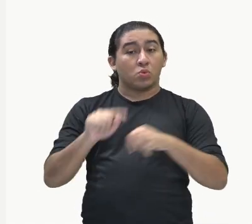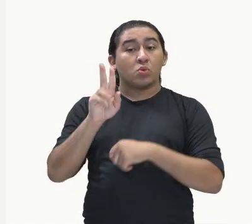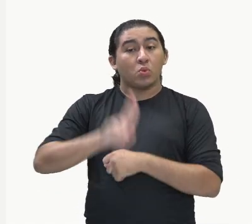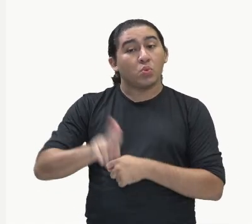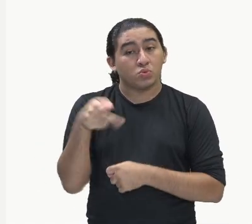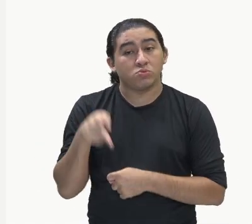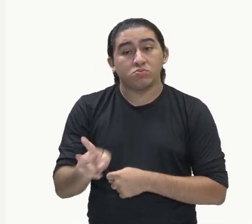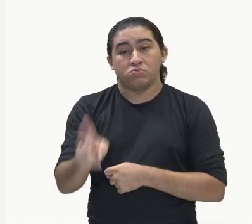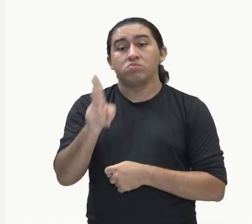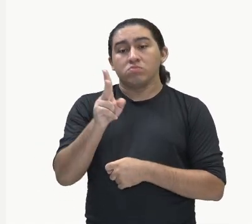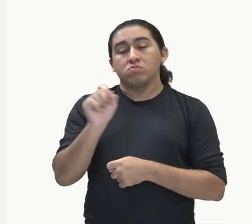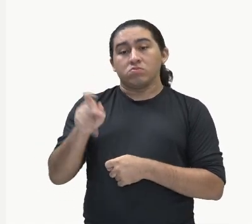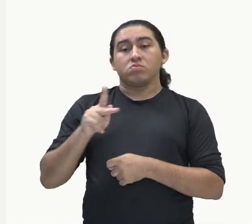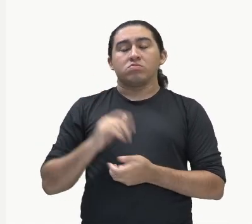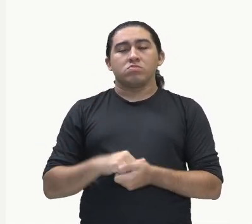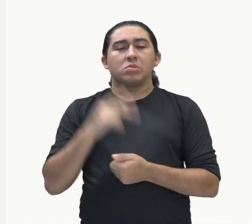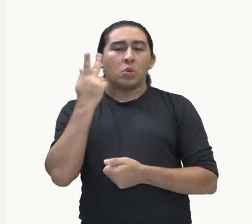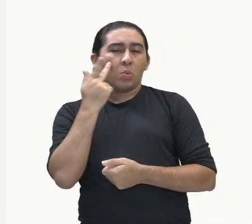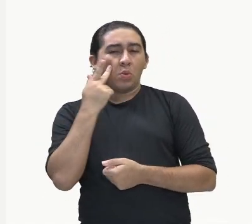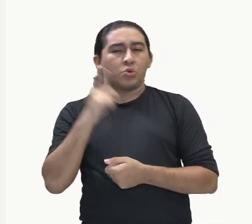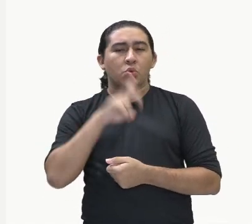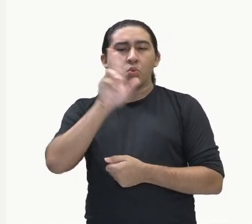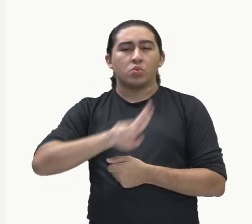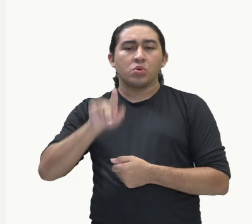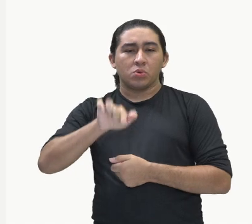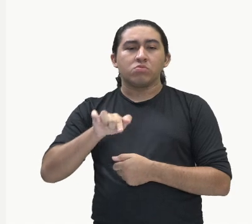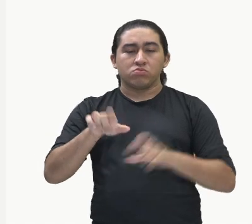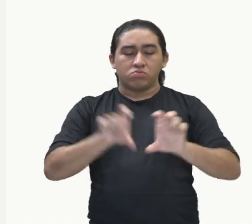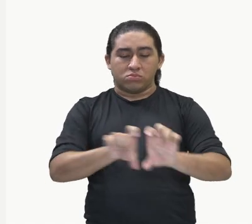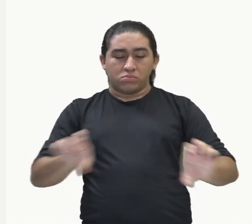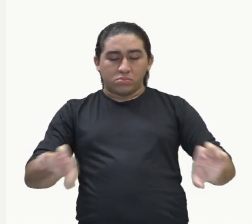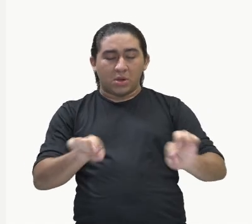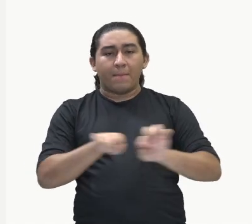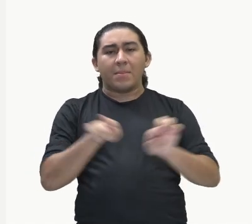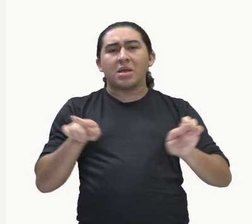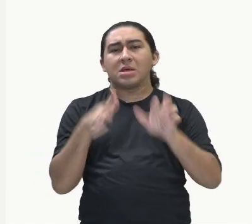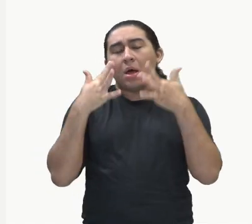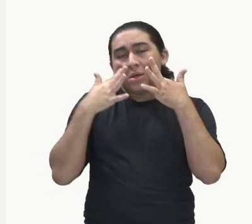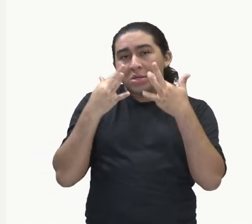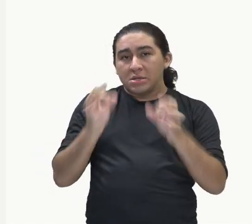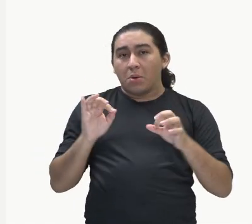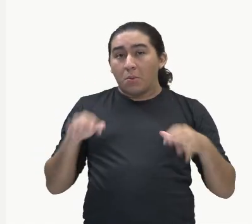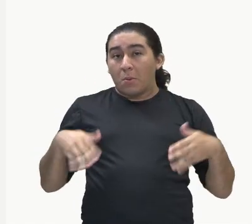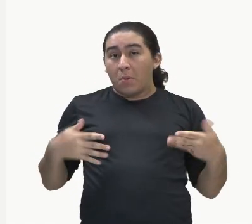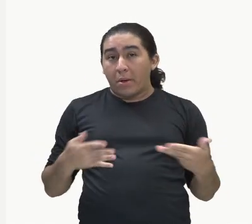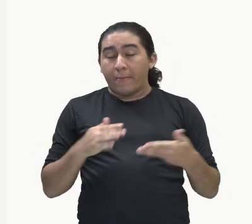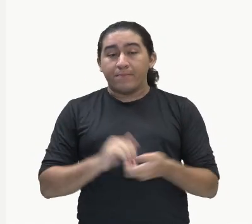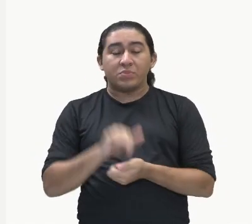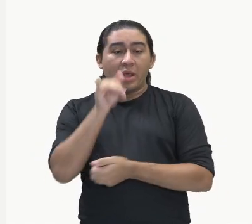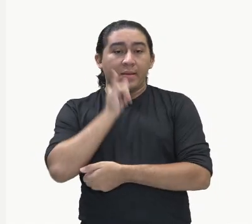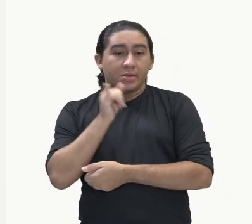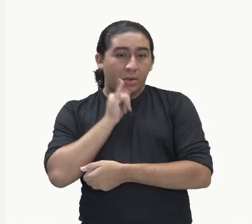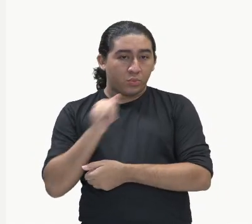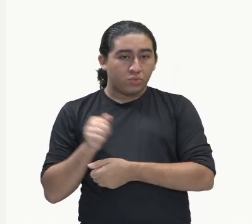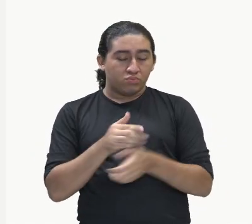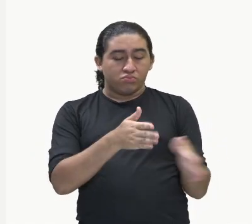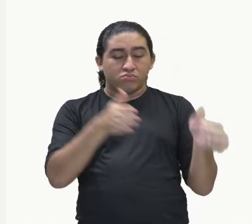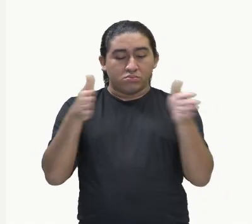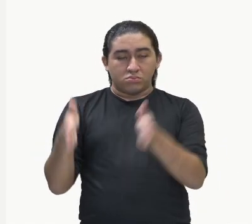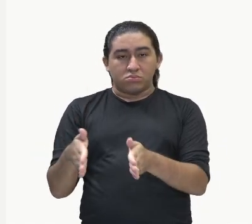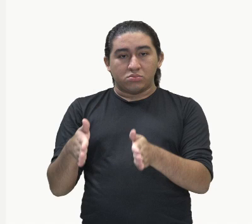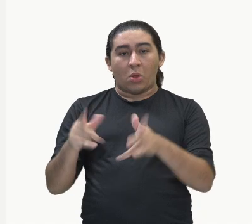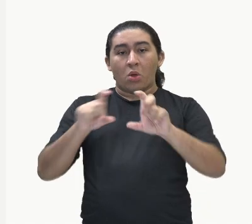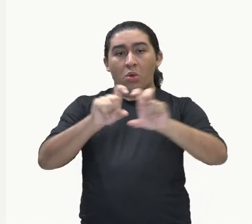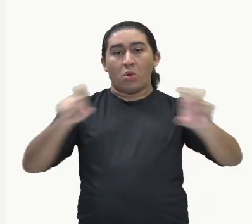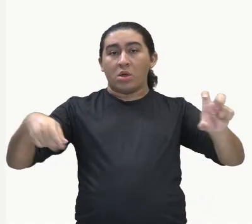utilizada, tá? Normalmente aparece nesse padrão. O que eu chamo a atenção aqui para vocês é nesse exemplo do meio, tá?